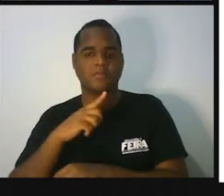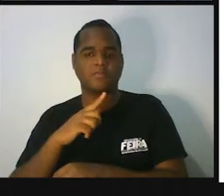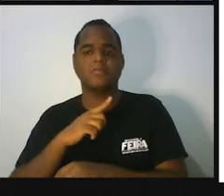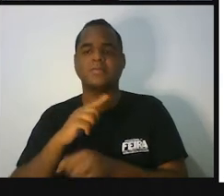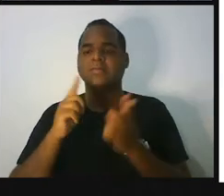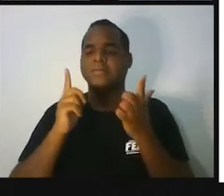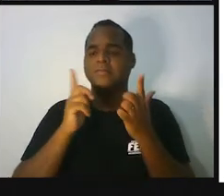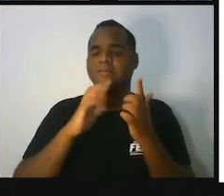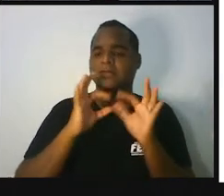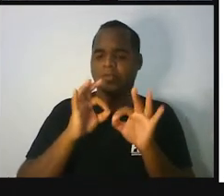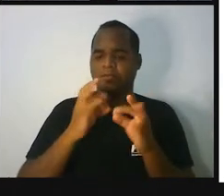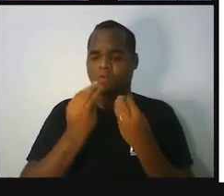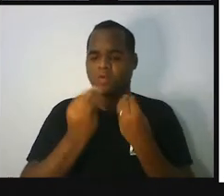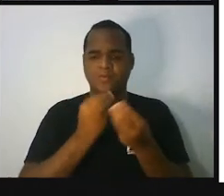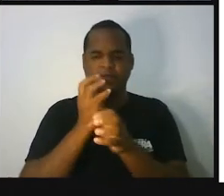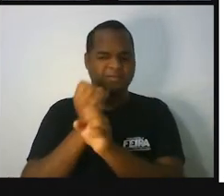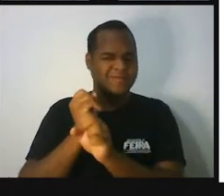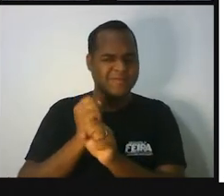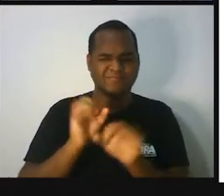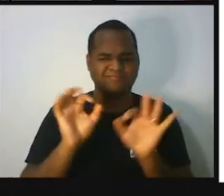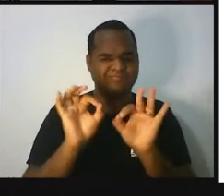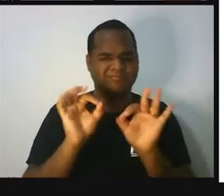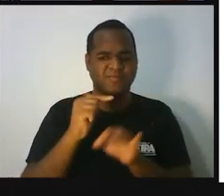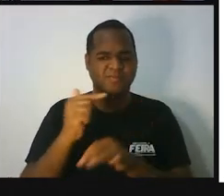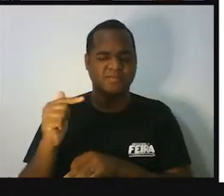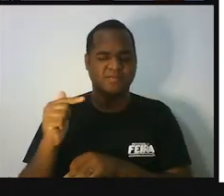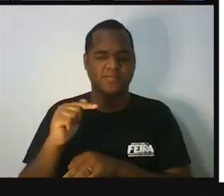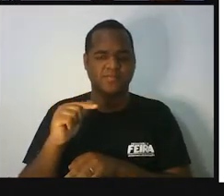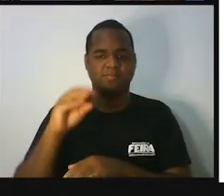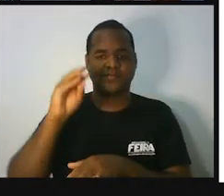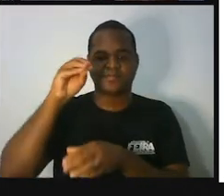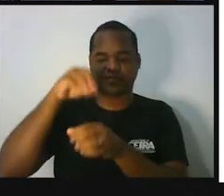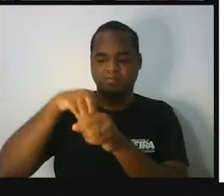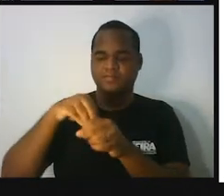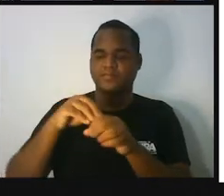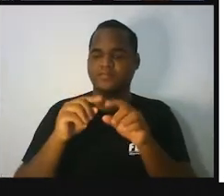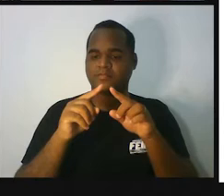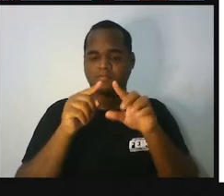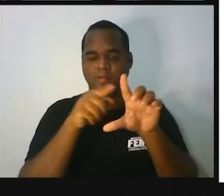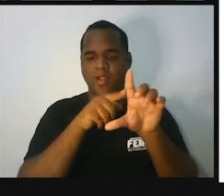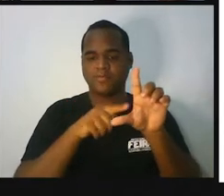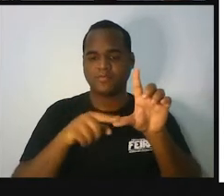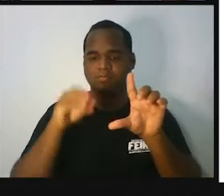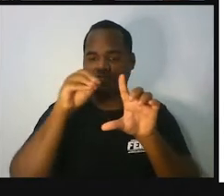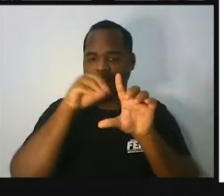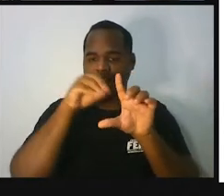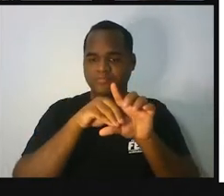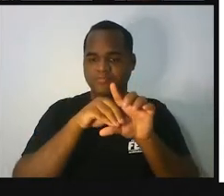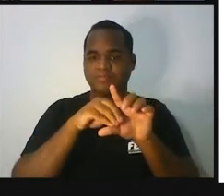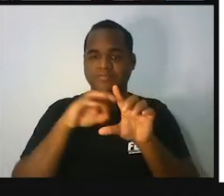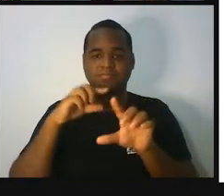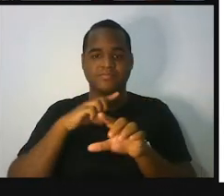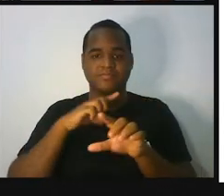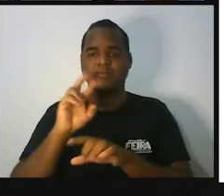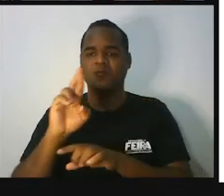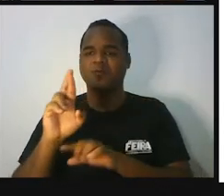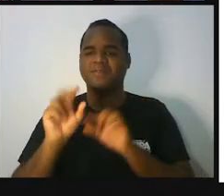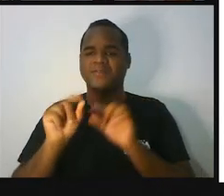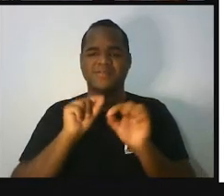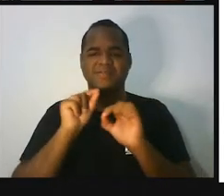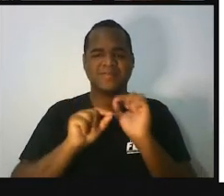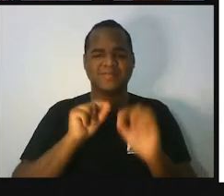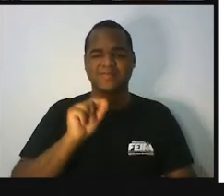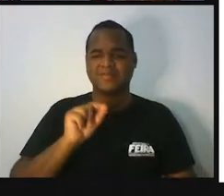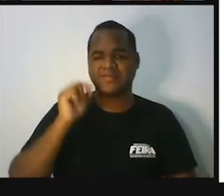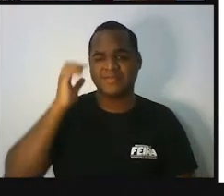fórmulas. Professor, como assim? Ângulo interno? O que é ângulo interno, professor? Polígono regular, professor, o que é